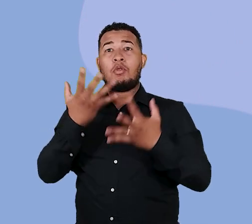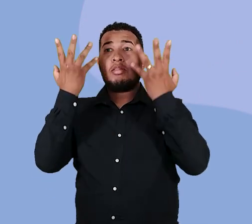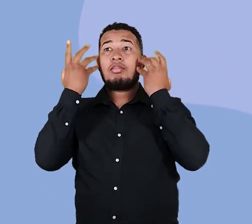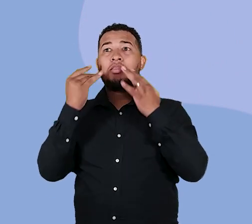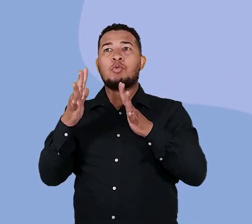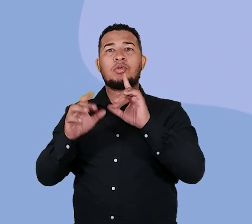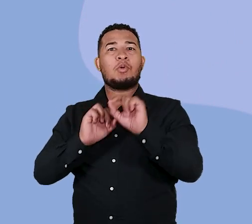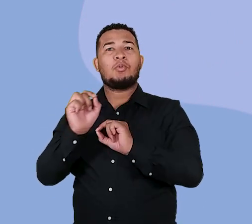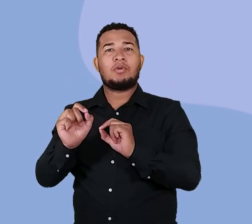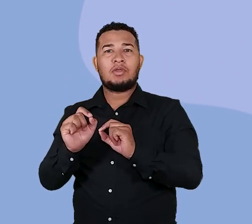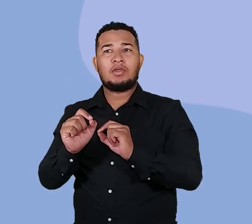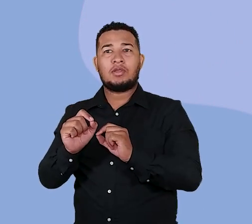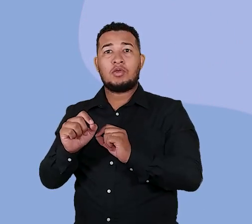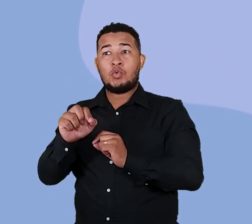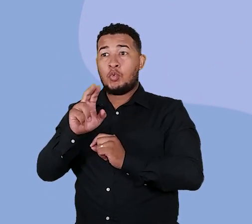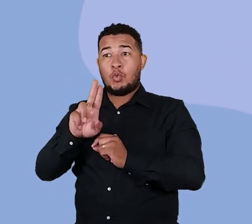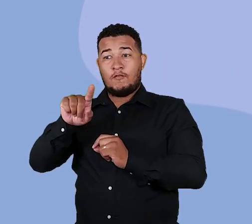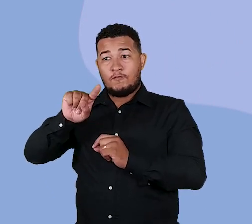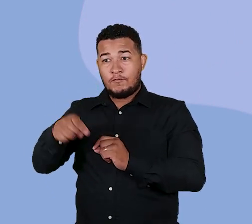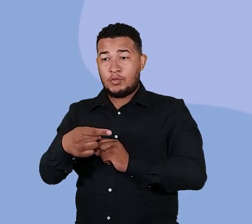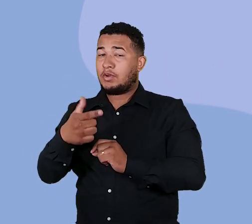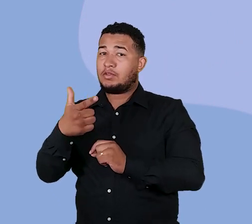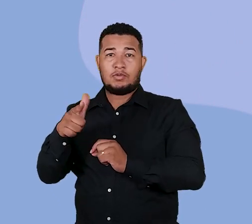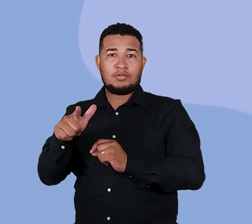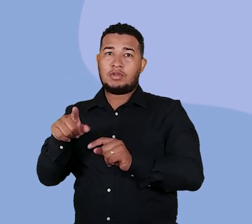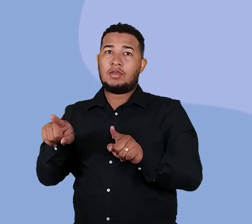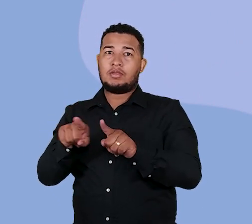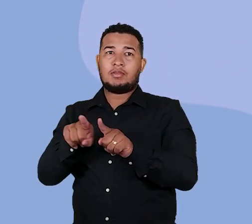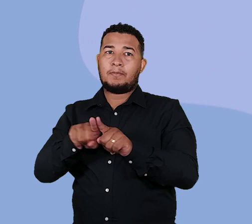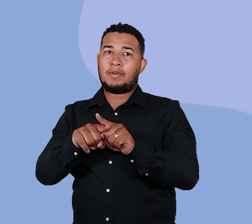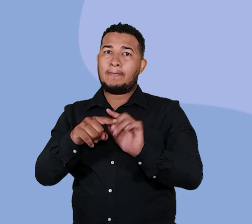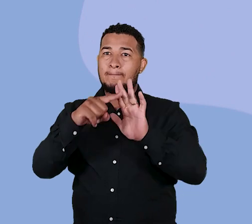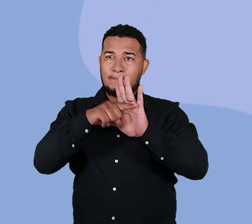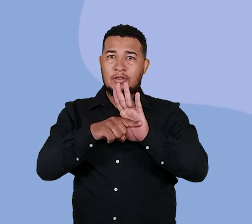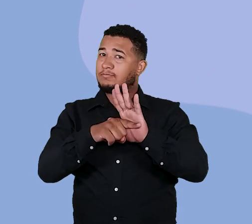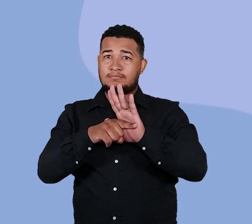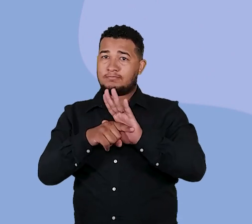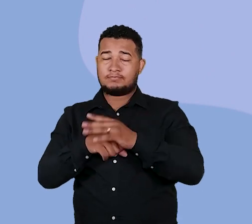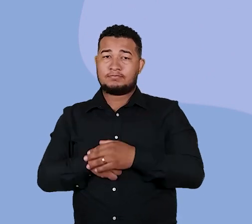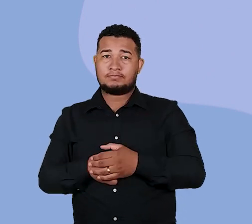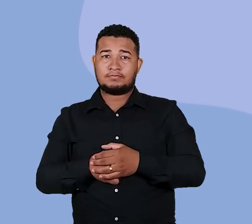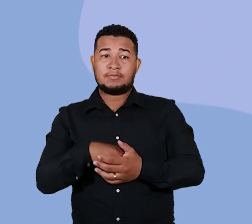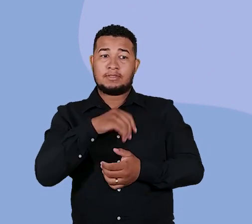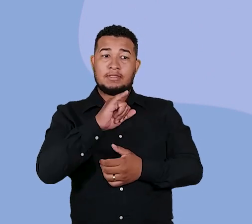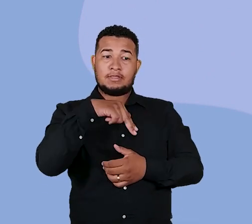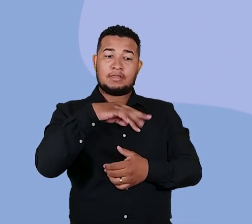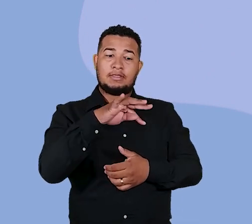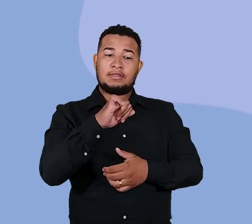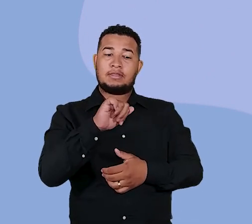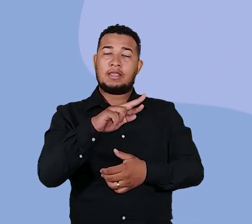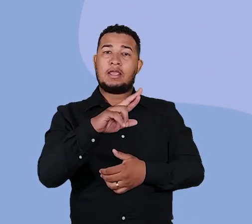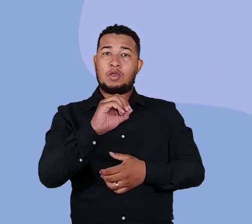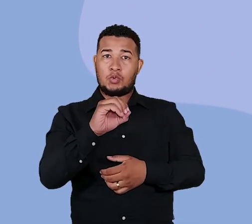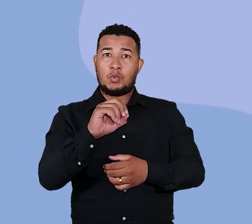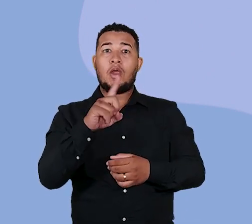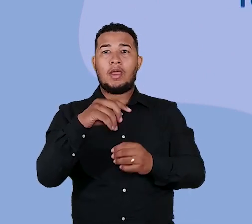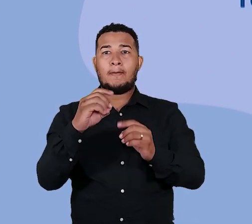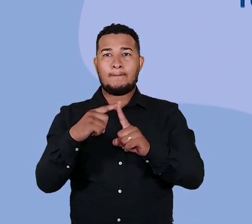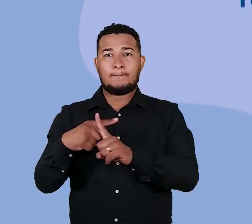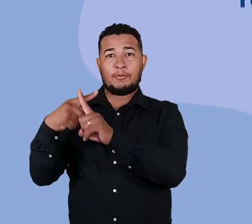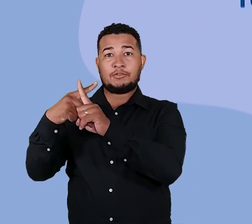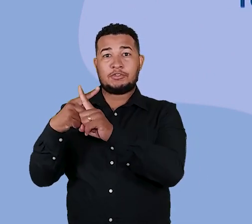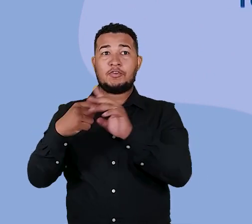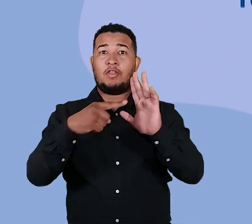natural? Número que não tem vírgula nem sinal. Números inteiros, todos os naturais, mas o negativo sem